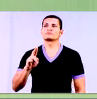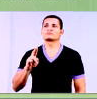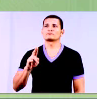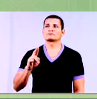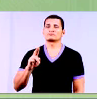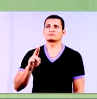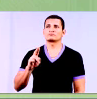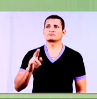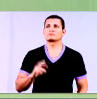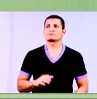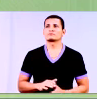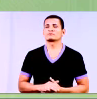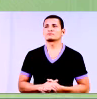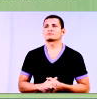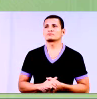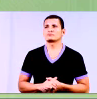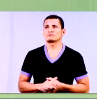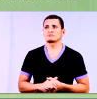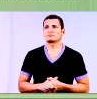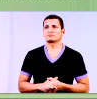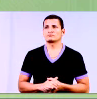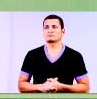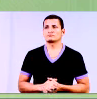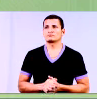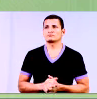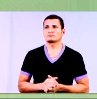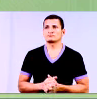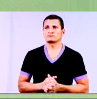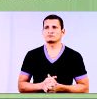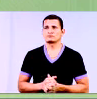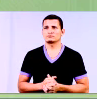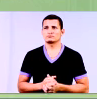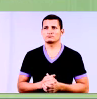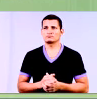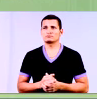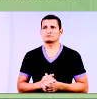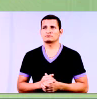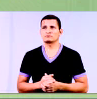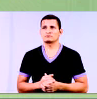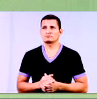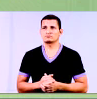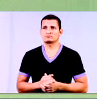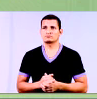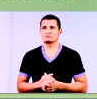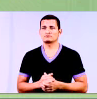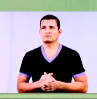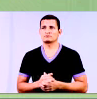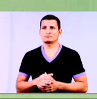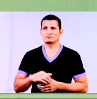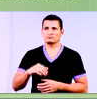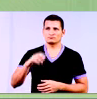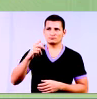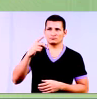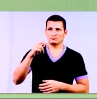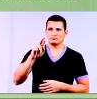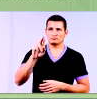Estão lá dentro, um no núcleo e o outro no chip. E depois a gente vem aqui fora a memória principal. Que memória é